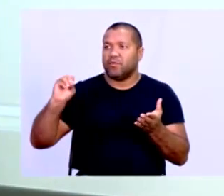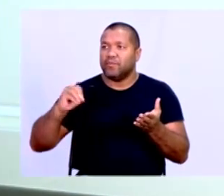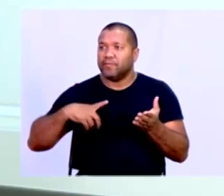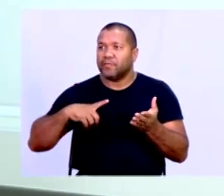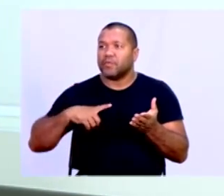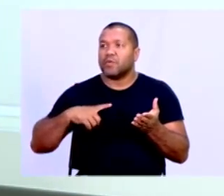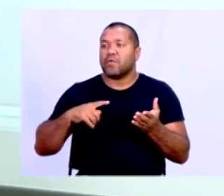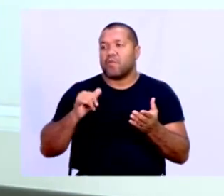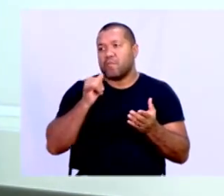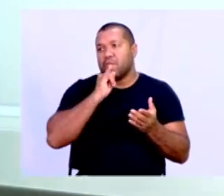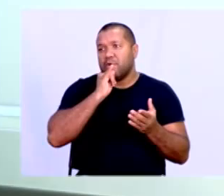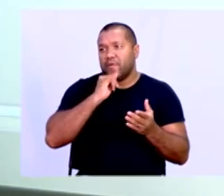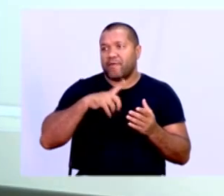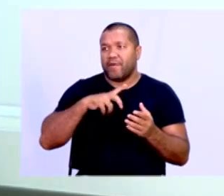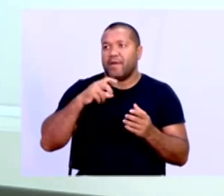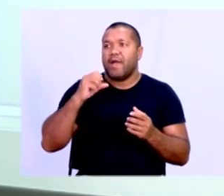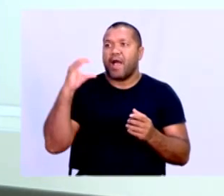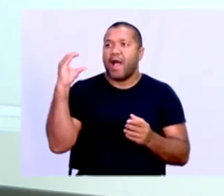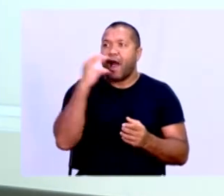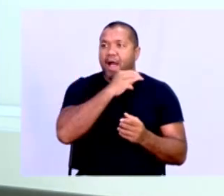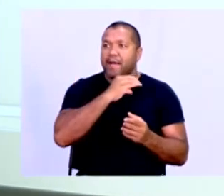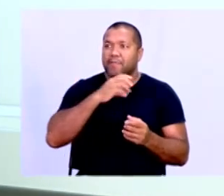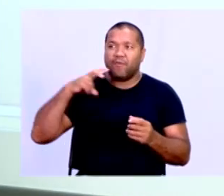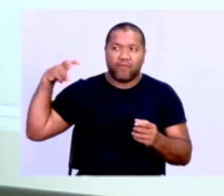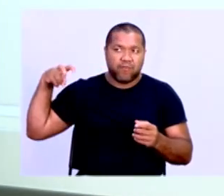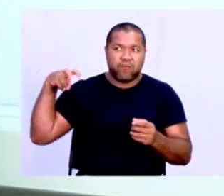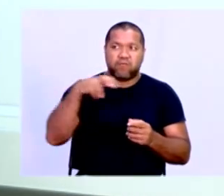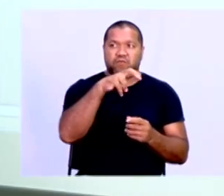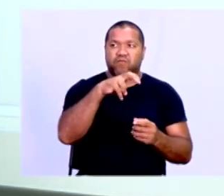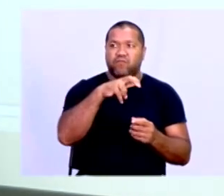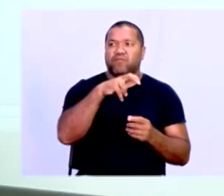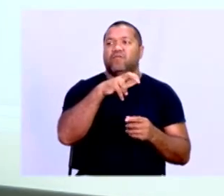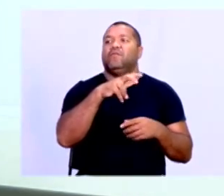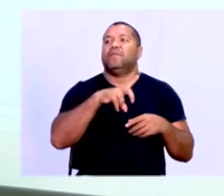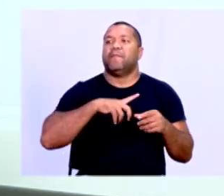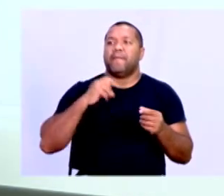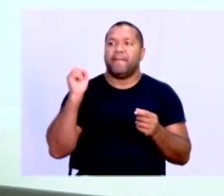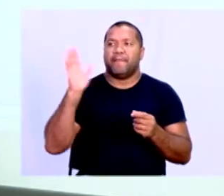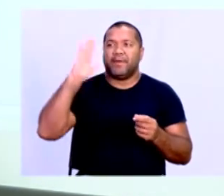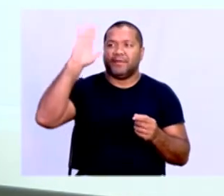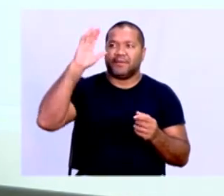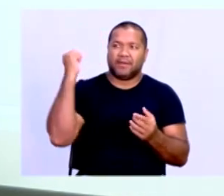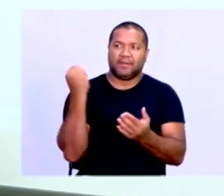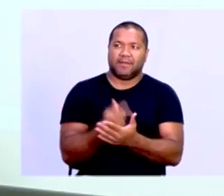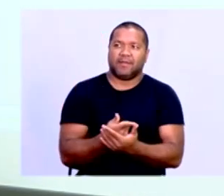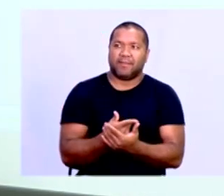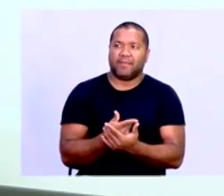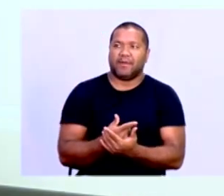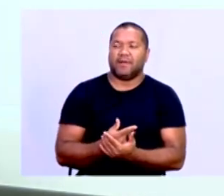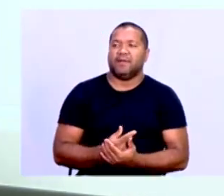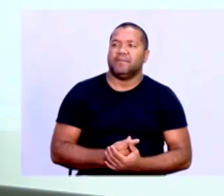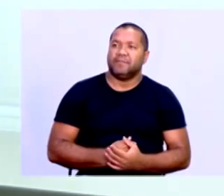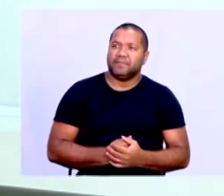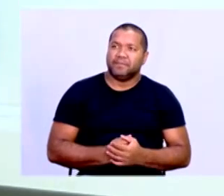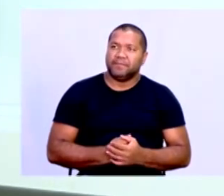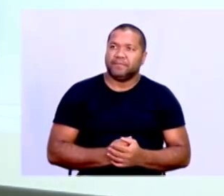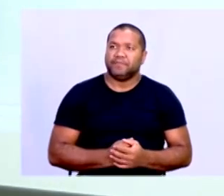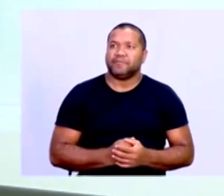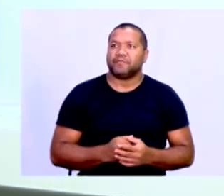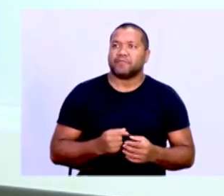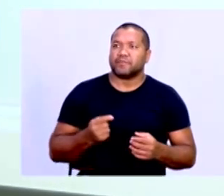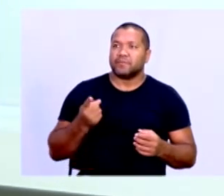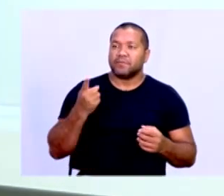das cilindradas. Quanto maior a cilindrada da moto, mais caro vai ficar a tarifa da moto. Então,